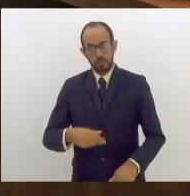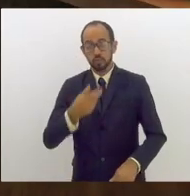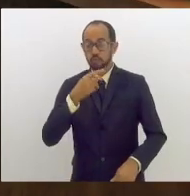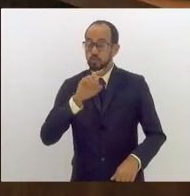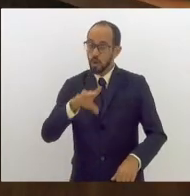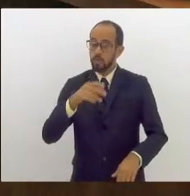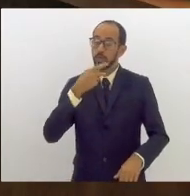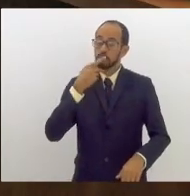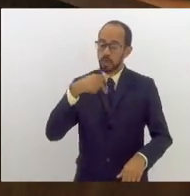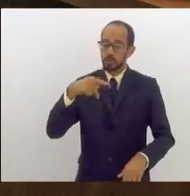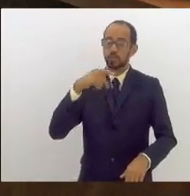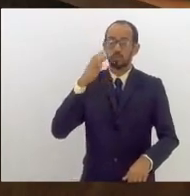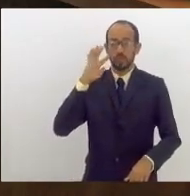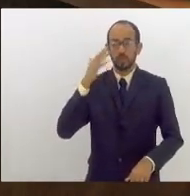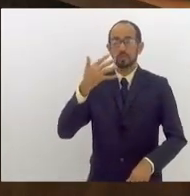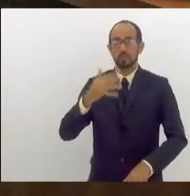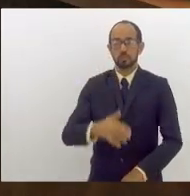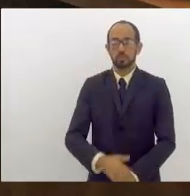decidido